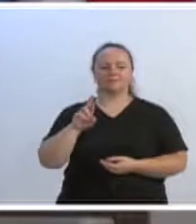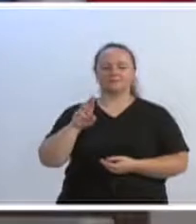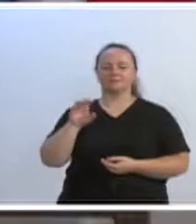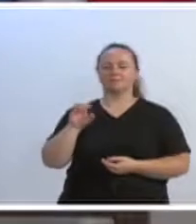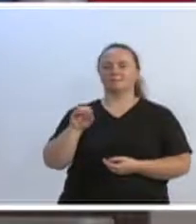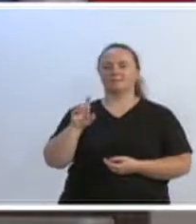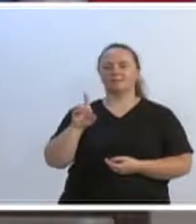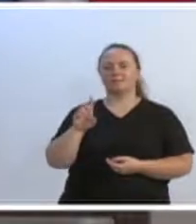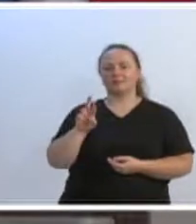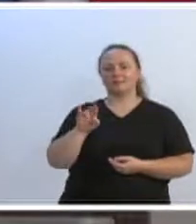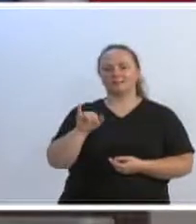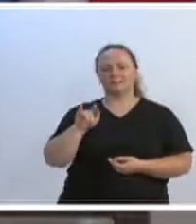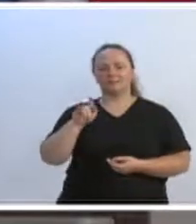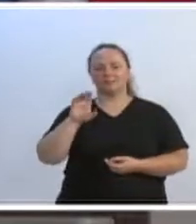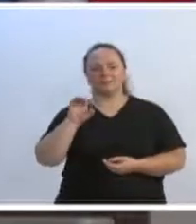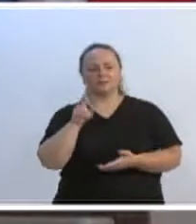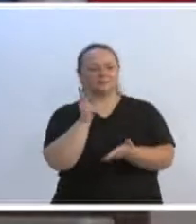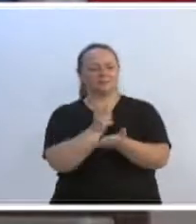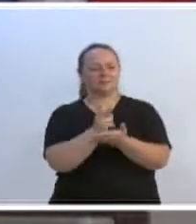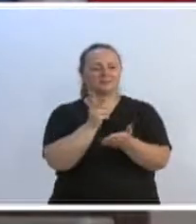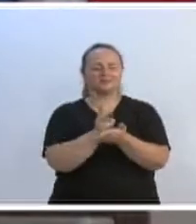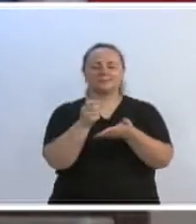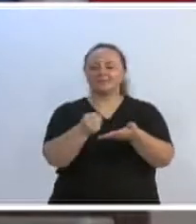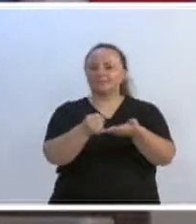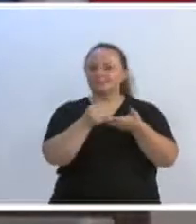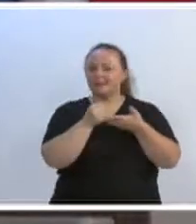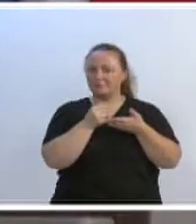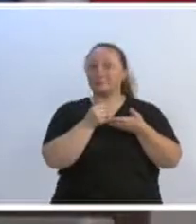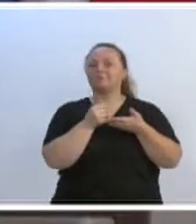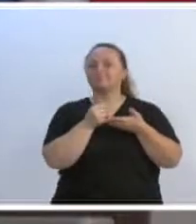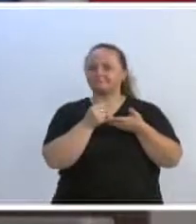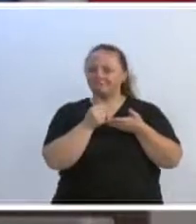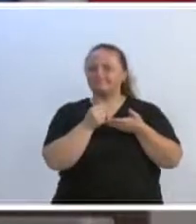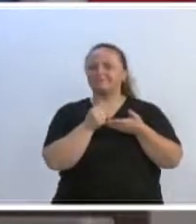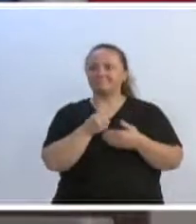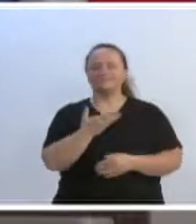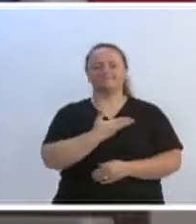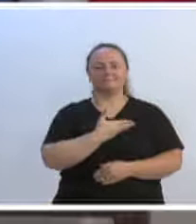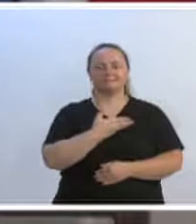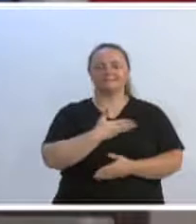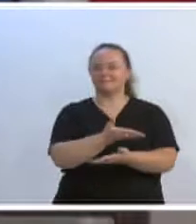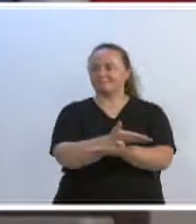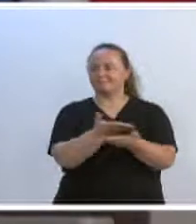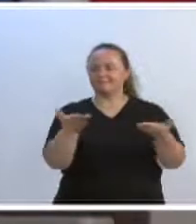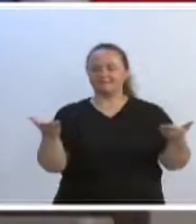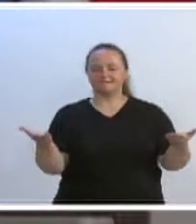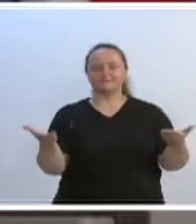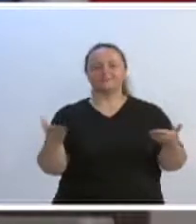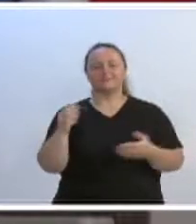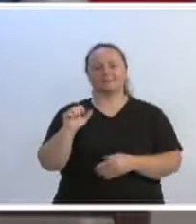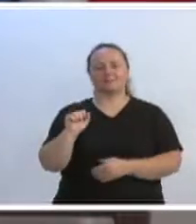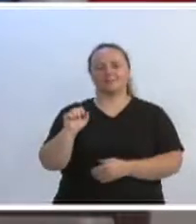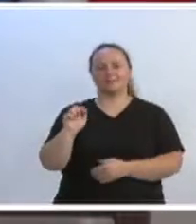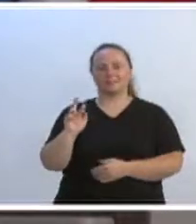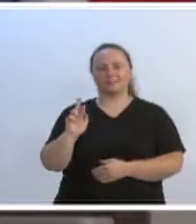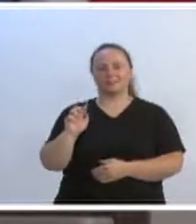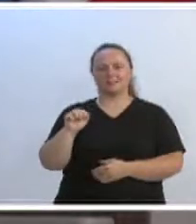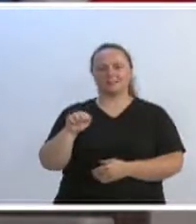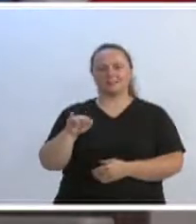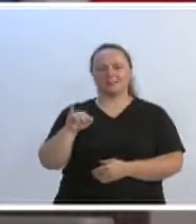Boatê, o prêmio de destaque em 2002, concedido pela Academia Catarinense de Letras, a